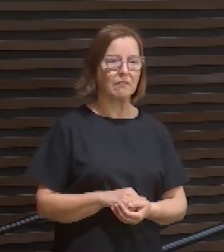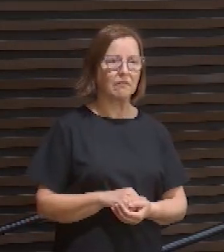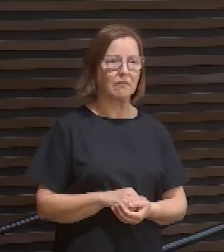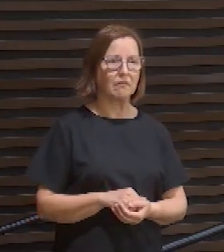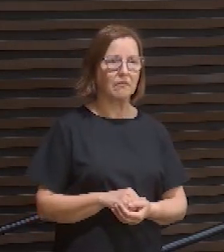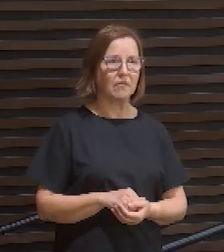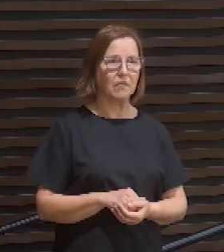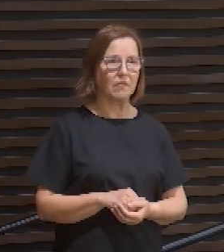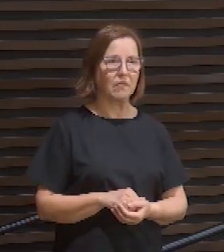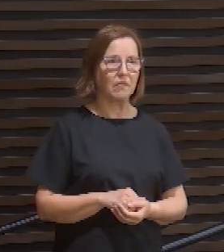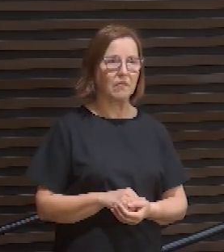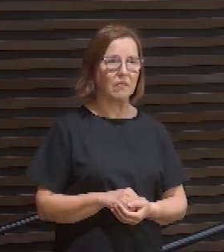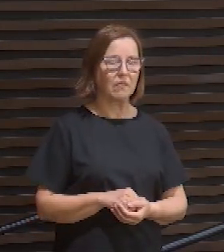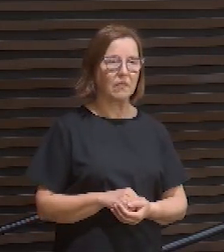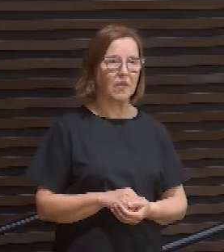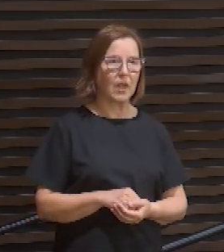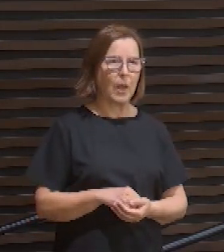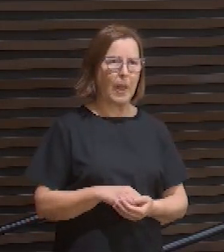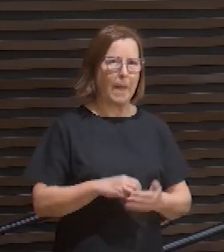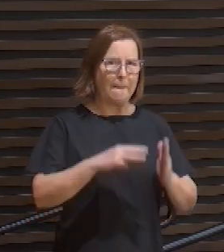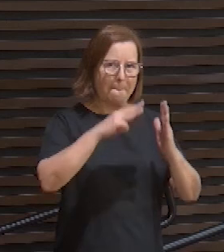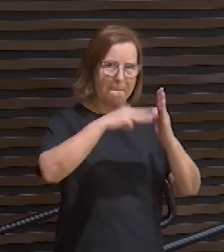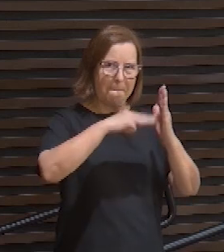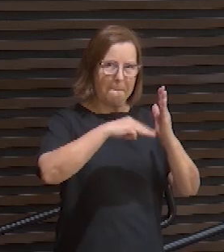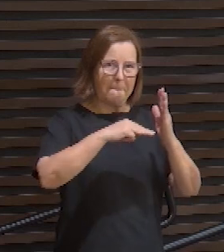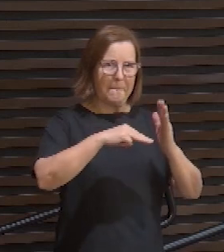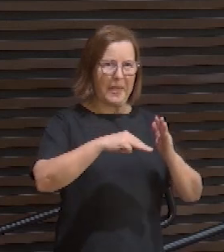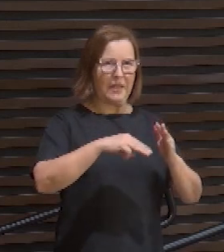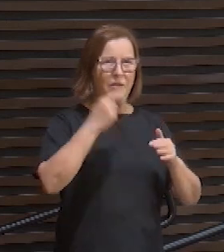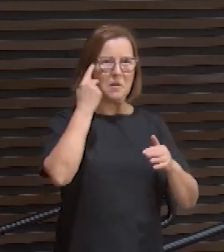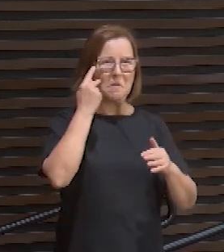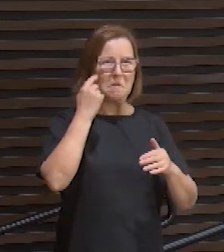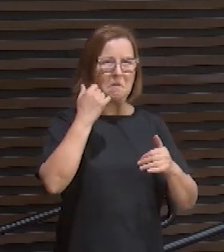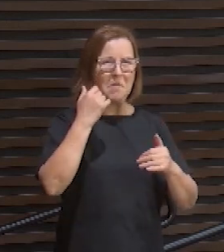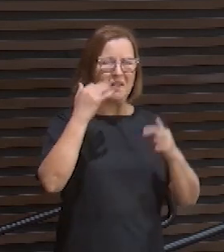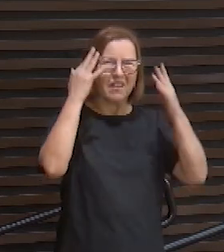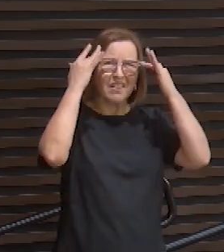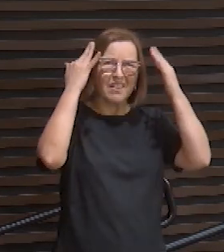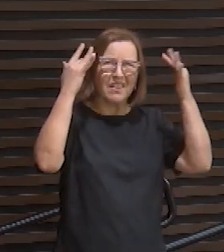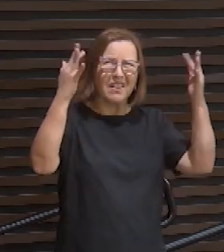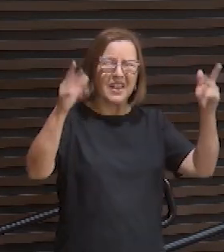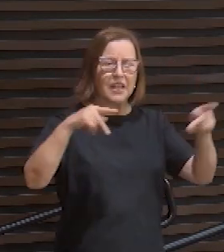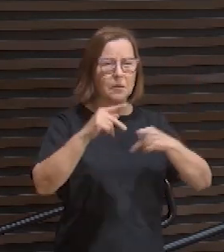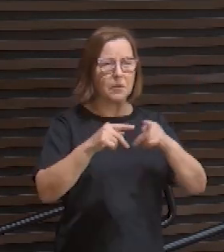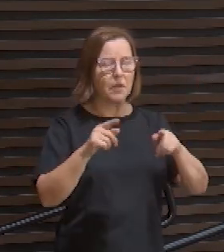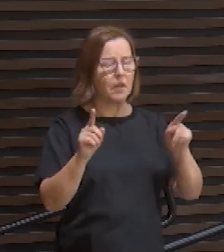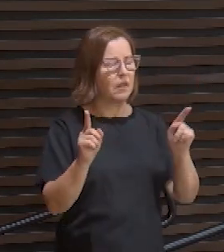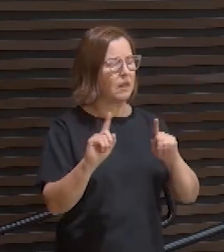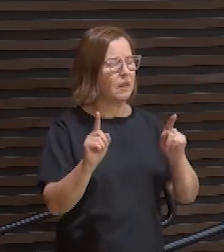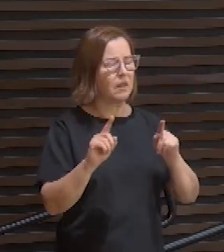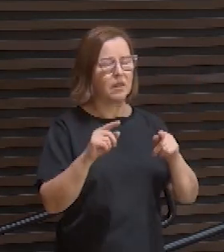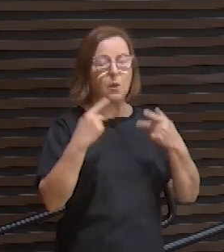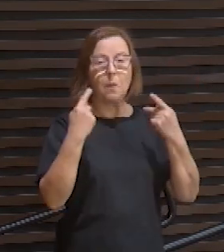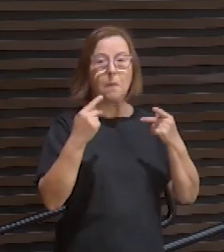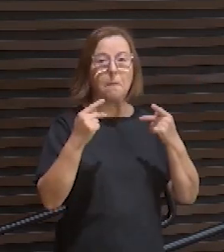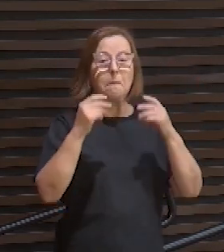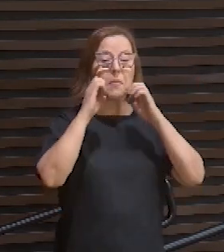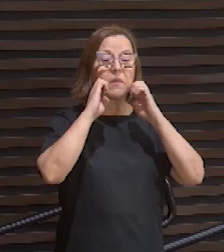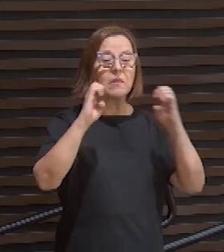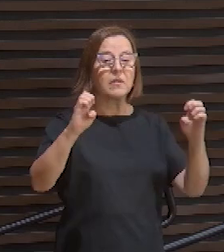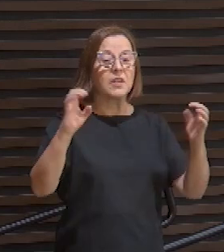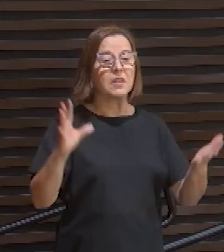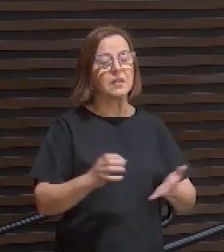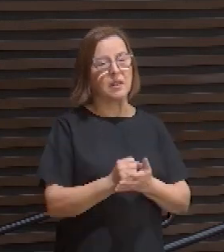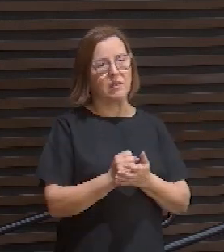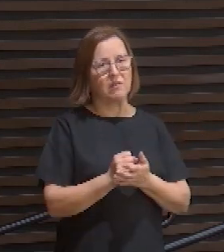Métodos para atrair as pessoas sem entregar o que as pessoas precisam, sem entregar a mensagem que salva. Qual é o resultado? Um